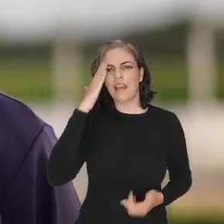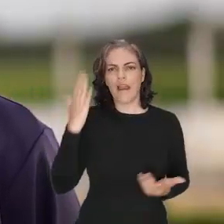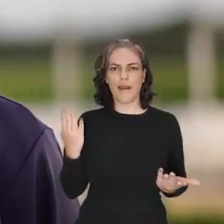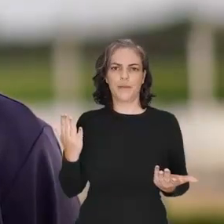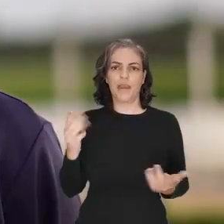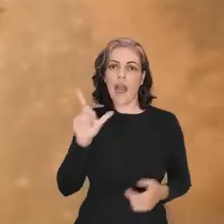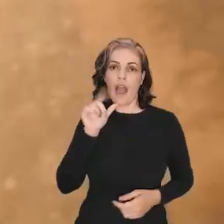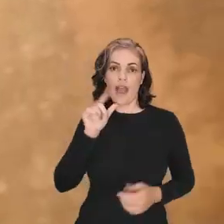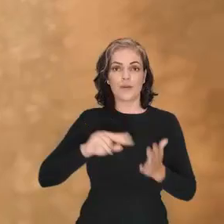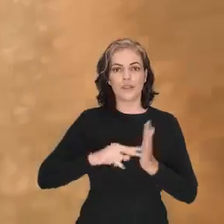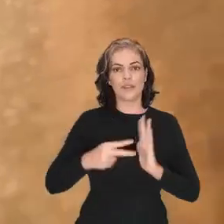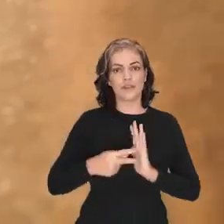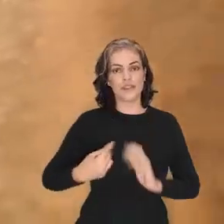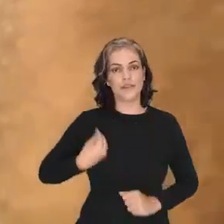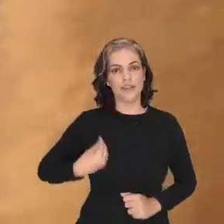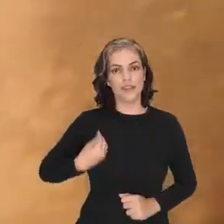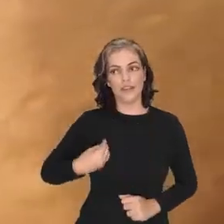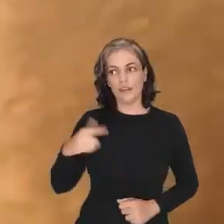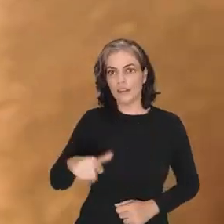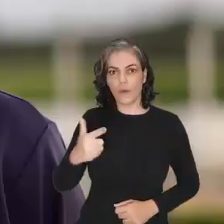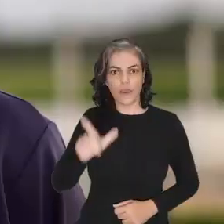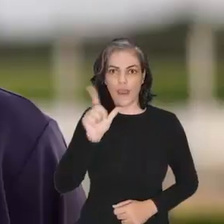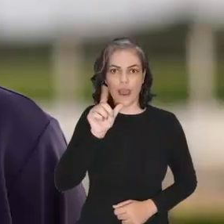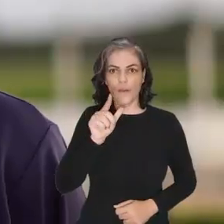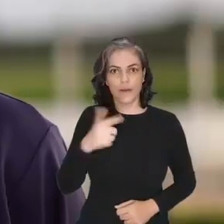sabe que água é vida. Sem água,